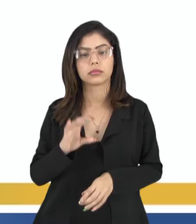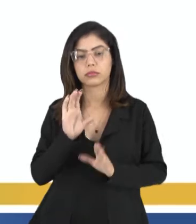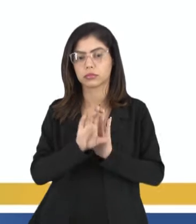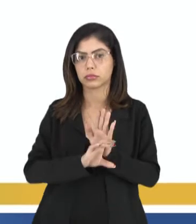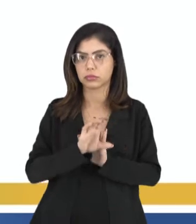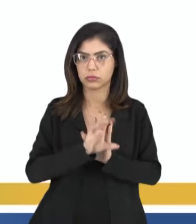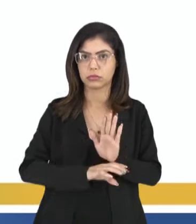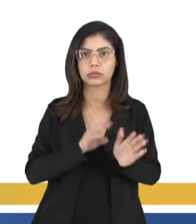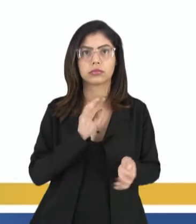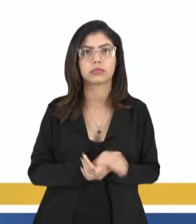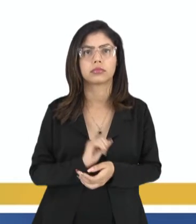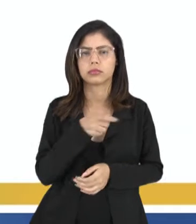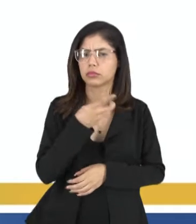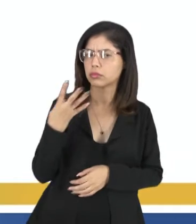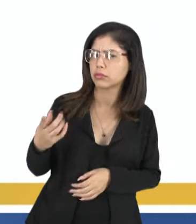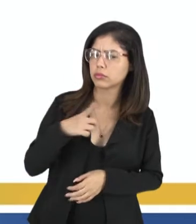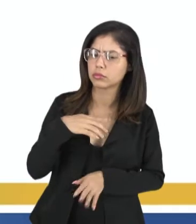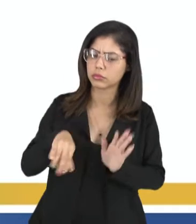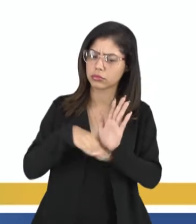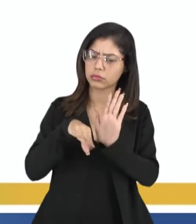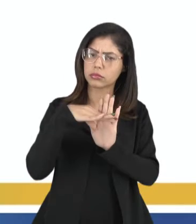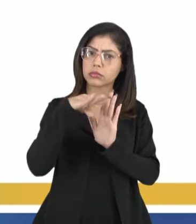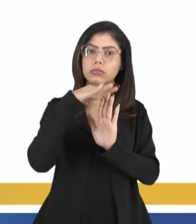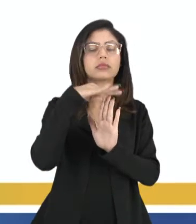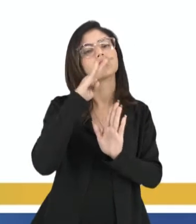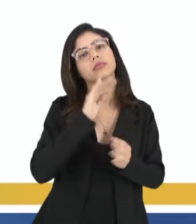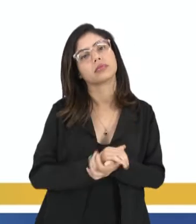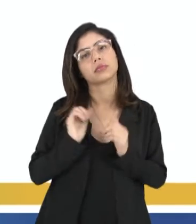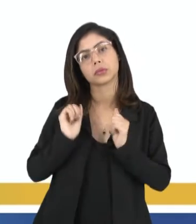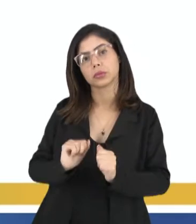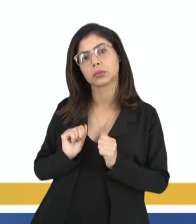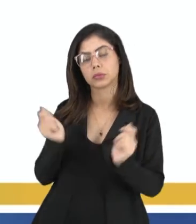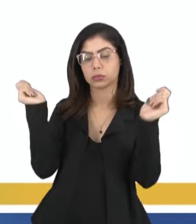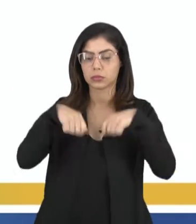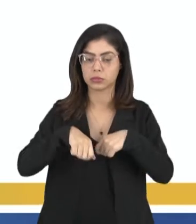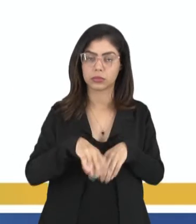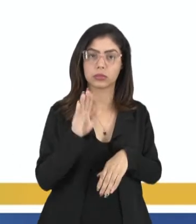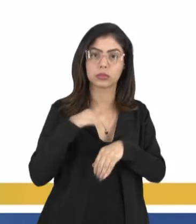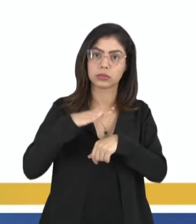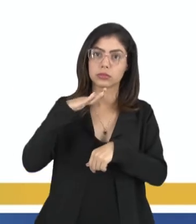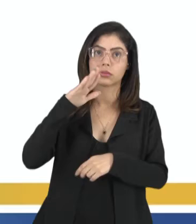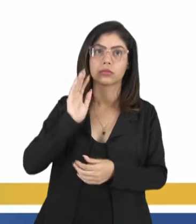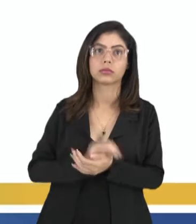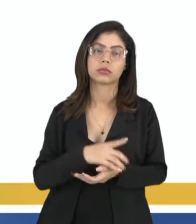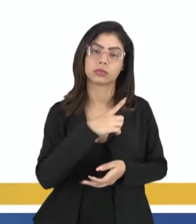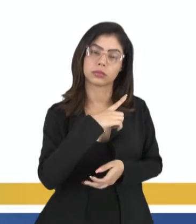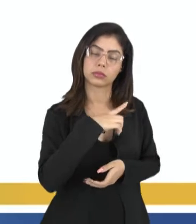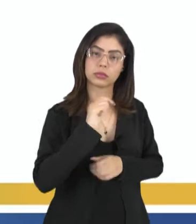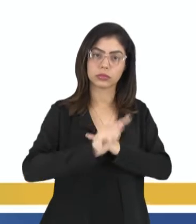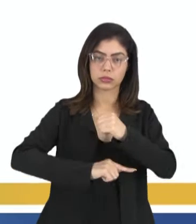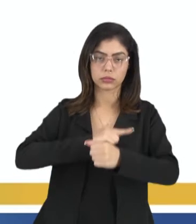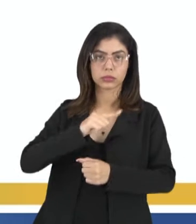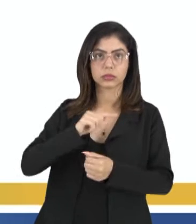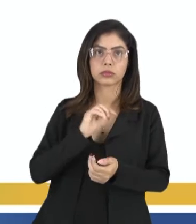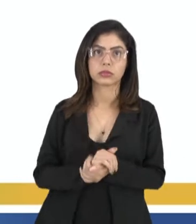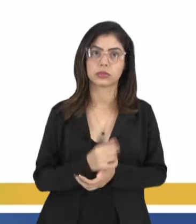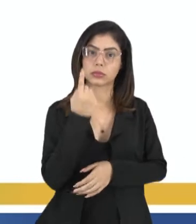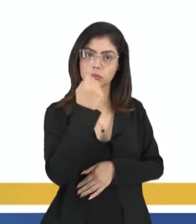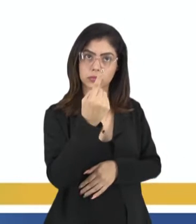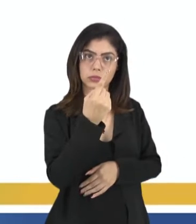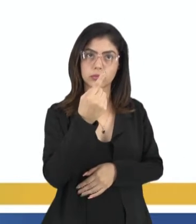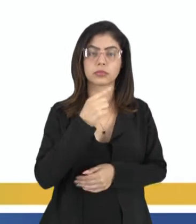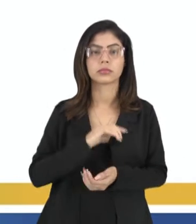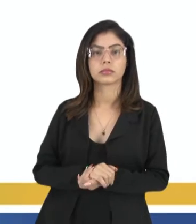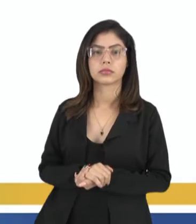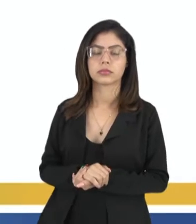relembrar quantas camadas um átomo pode possuir no máximo. Então, nós vamos ter átomos que vai possuir uma